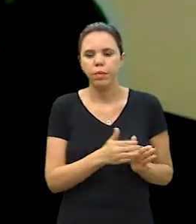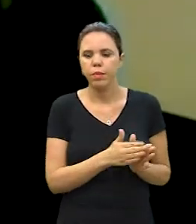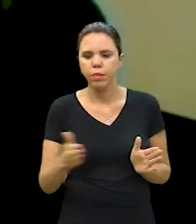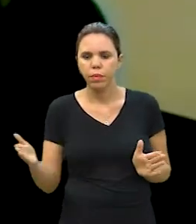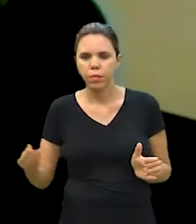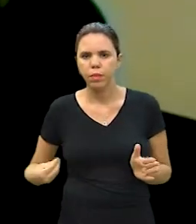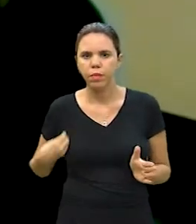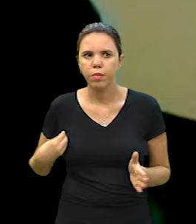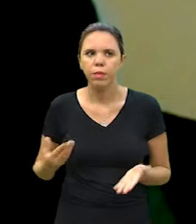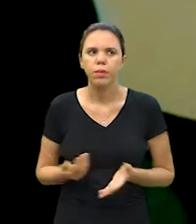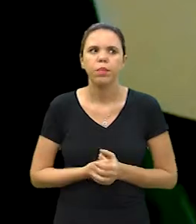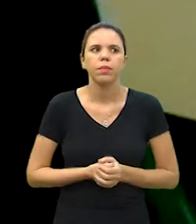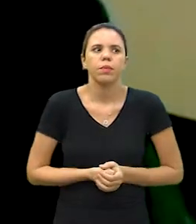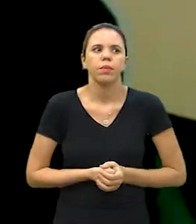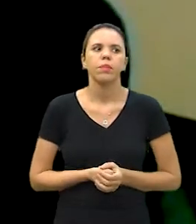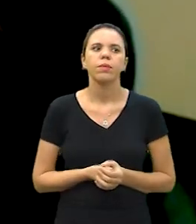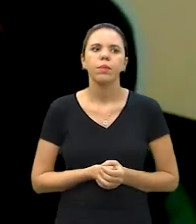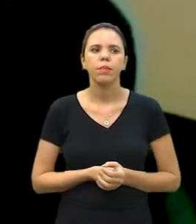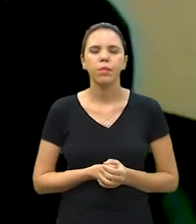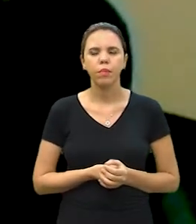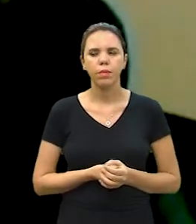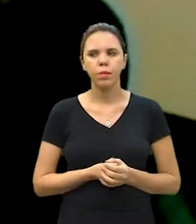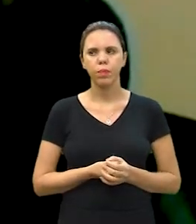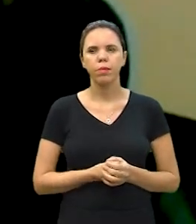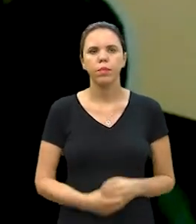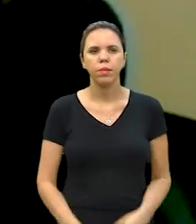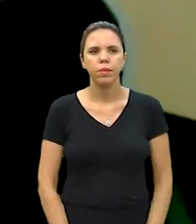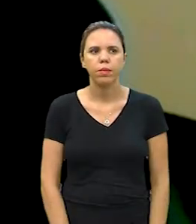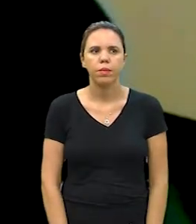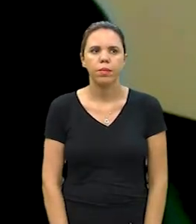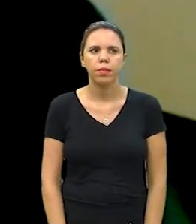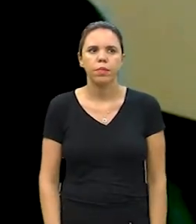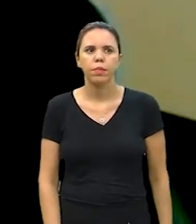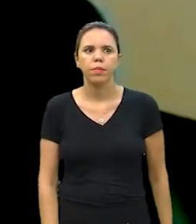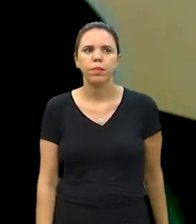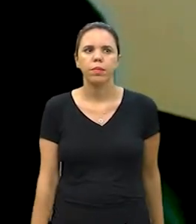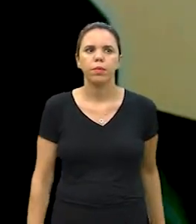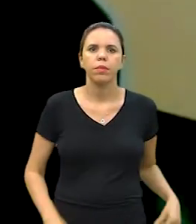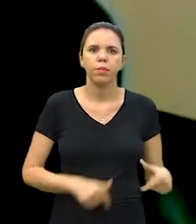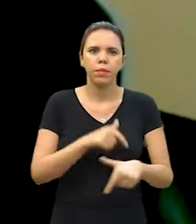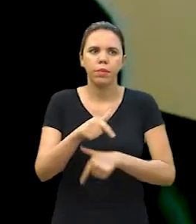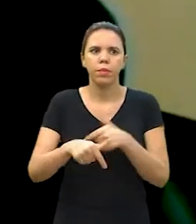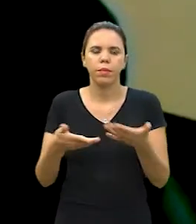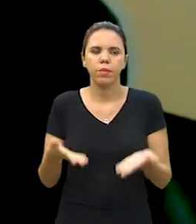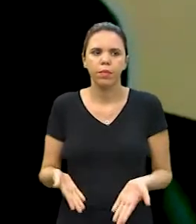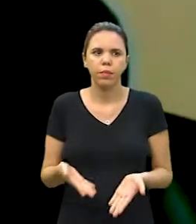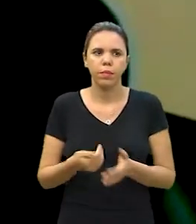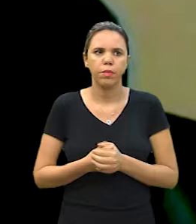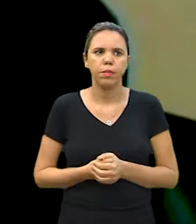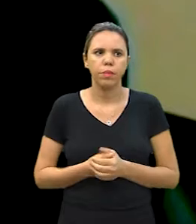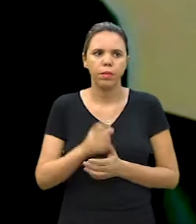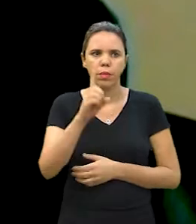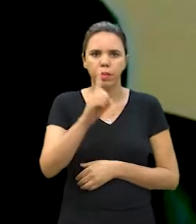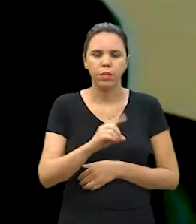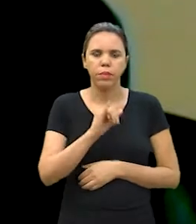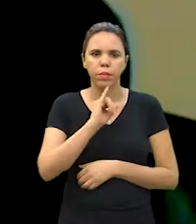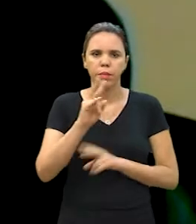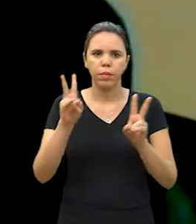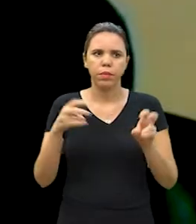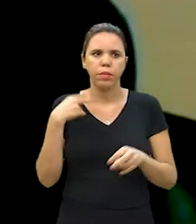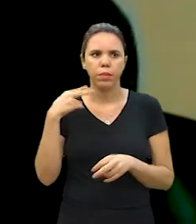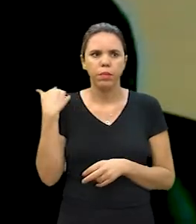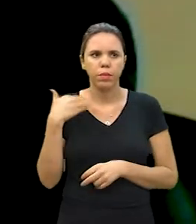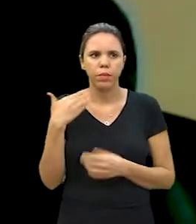nós estamos vivendo. Nós vamos trabalhar aqui na direção do que falou